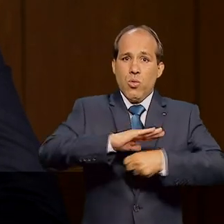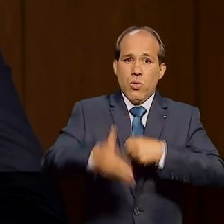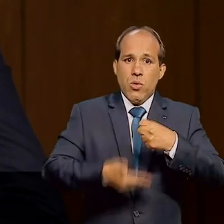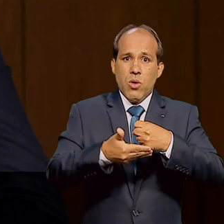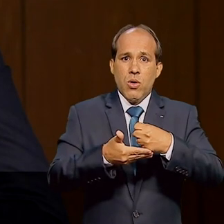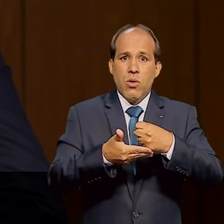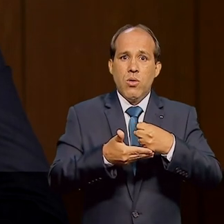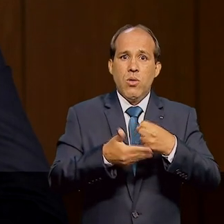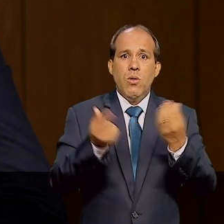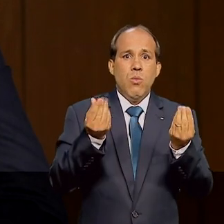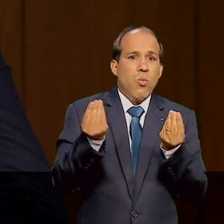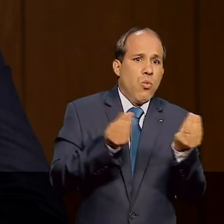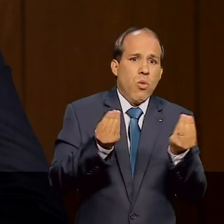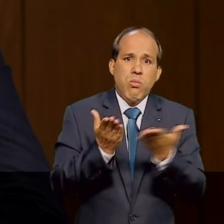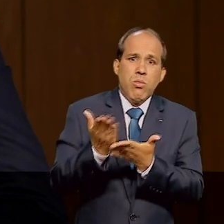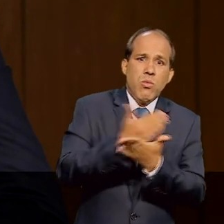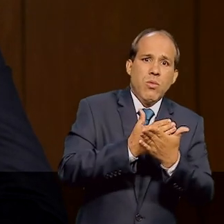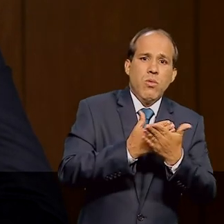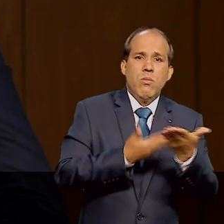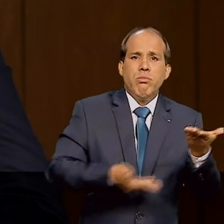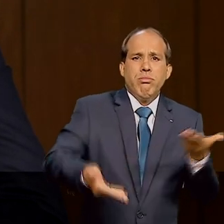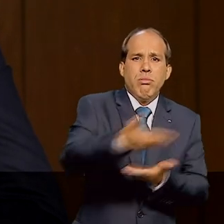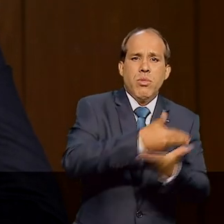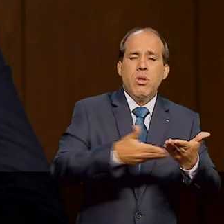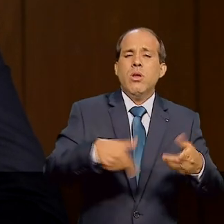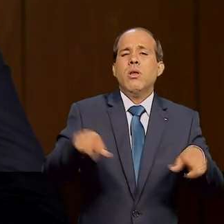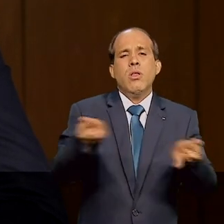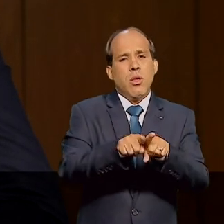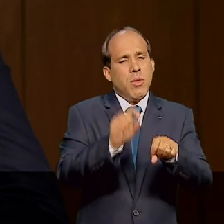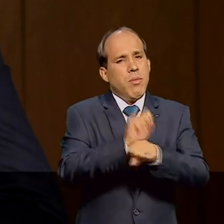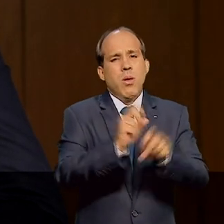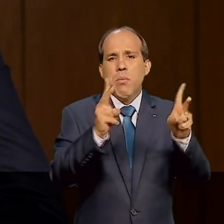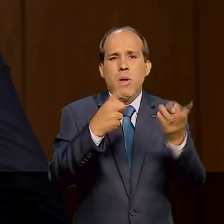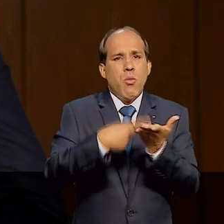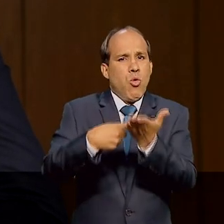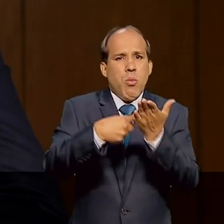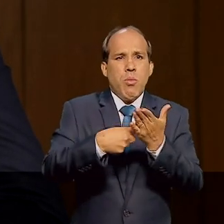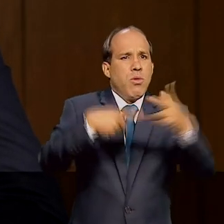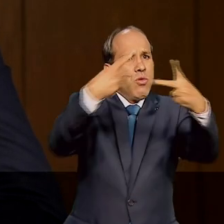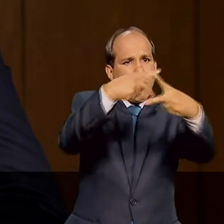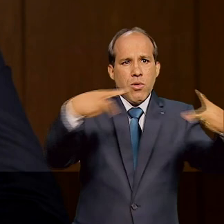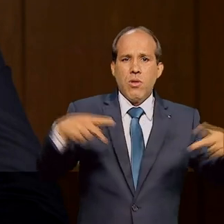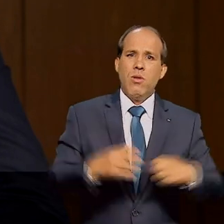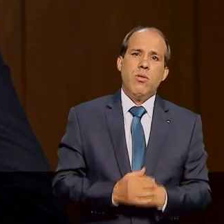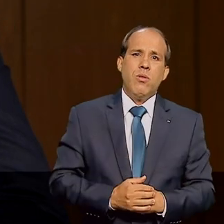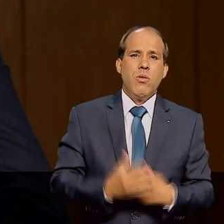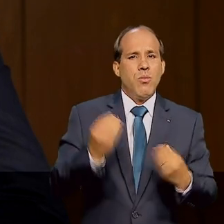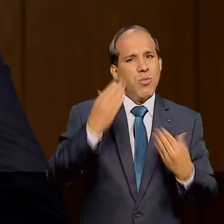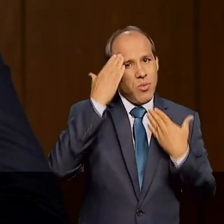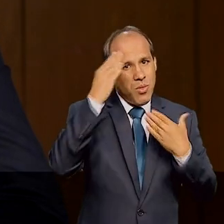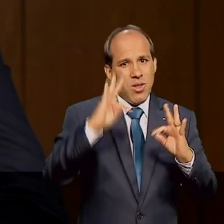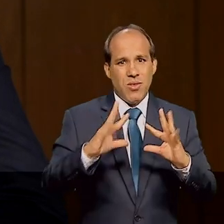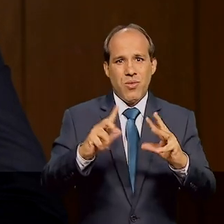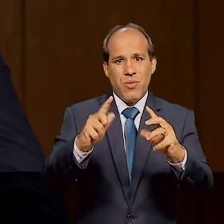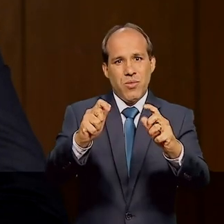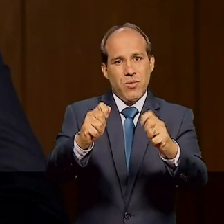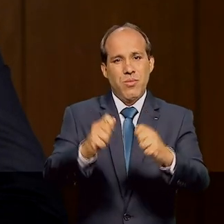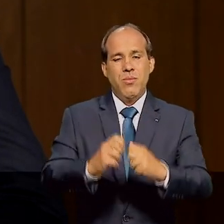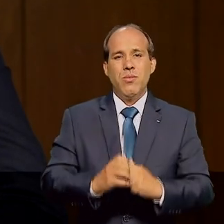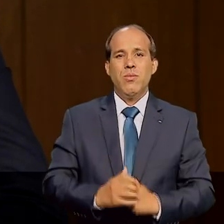eo Uso Sustentável EA repartição de benefícios espero o mesmo compromisso Por parte dos Senhores